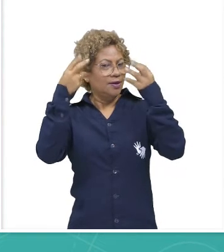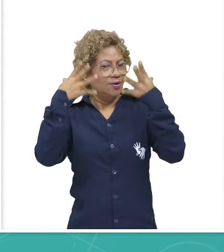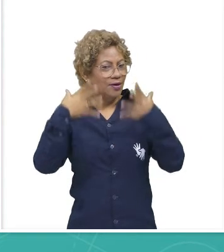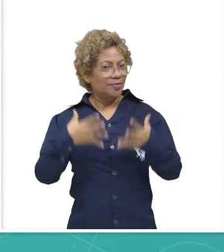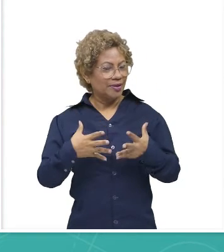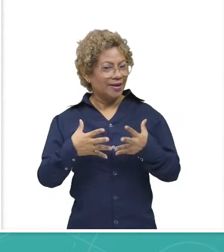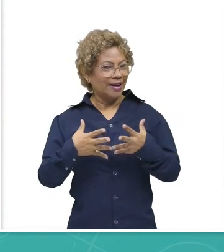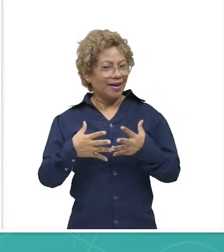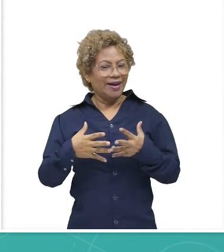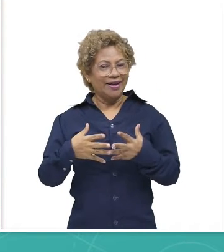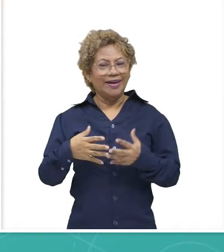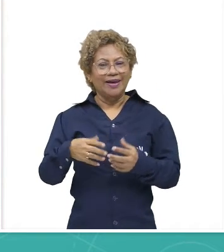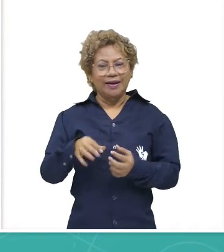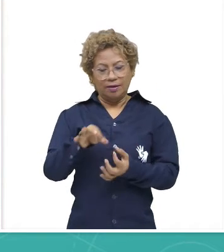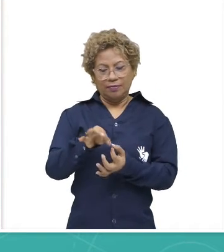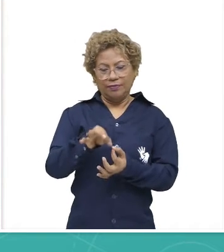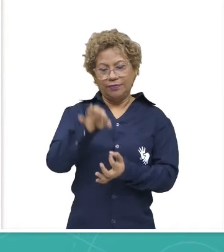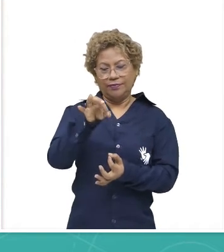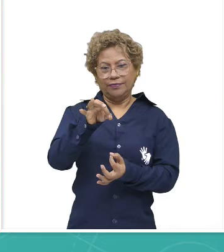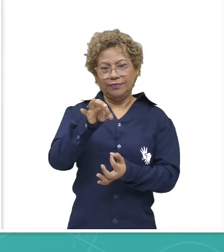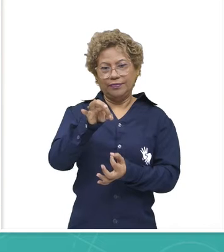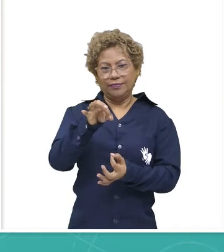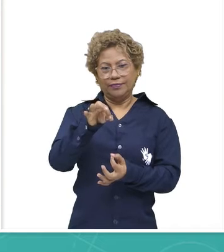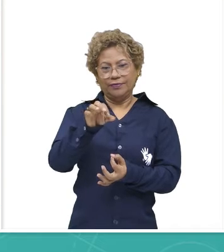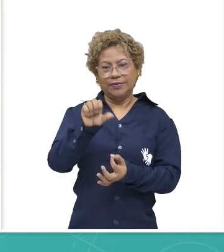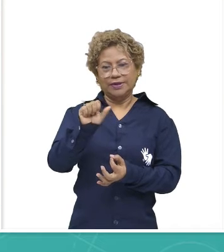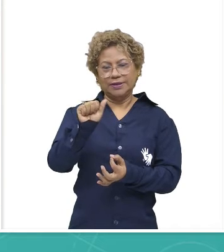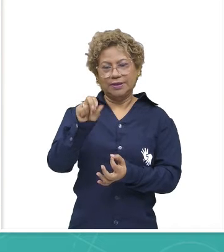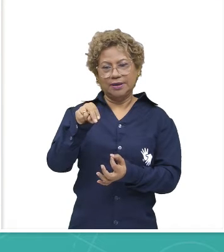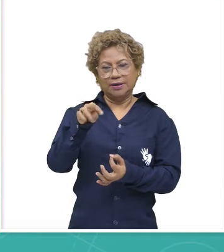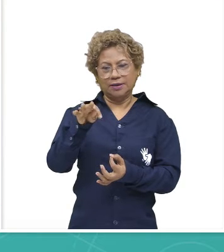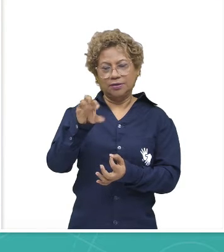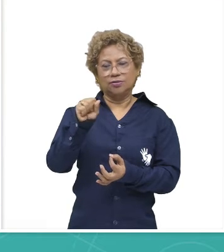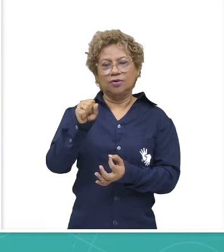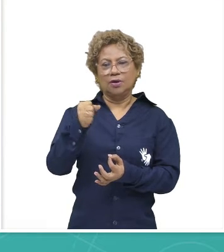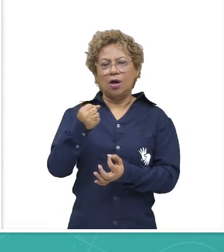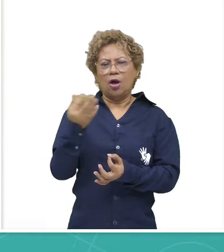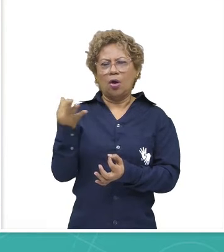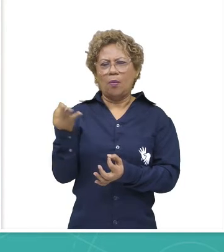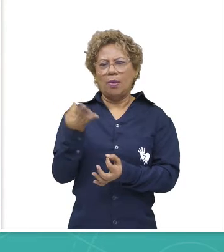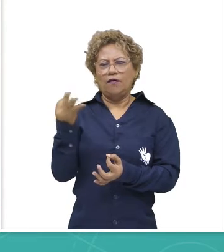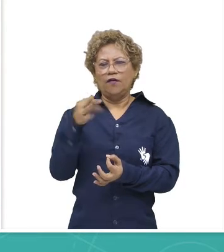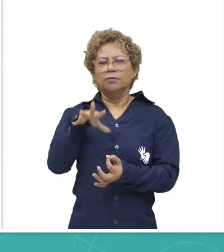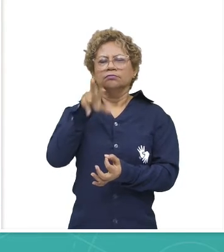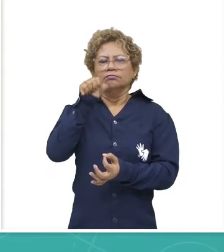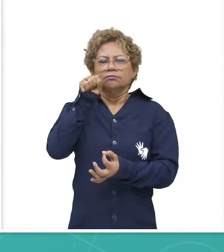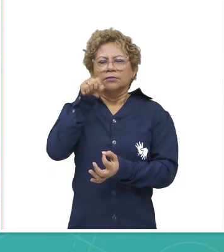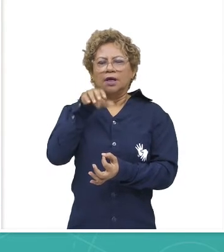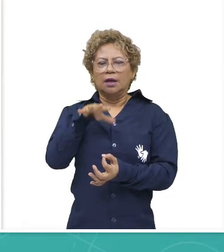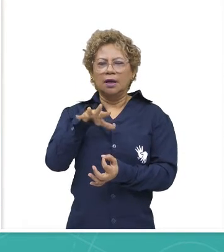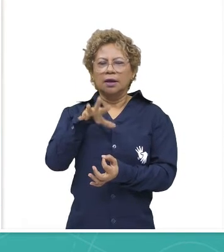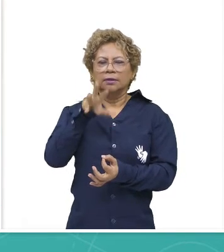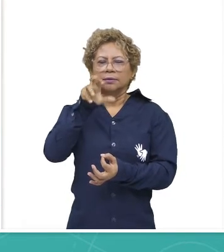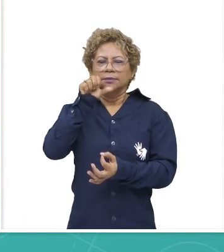é baixa, então a pressão é maior. Aqui a gente consegue respirar melhor. Quanto mais eleva